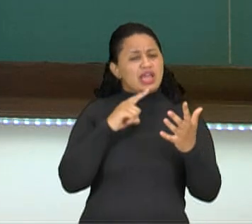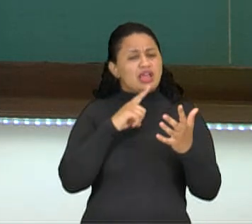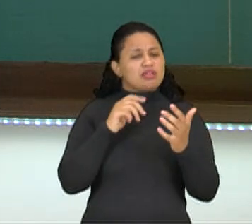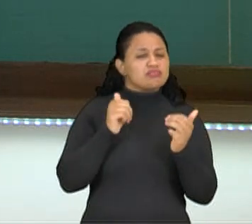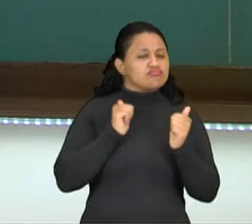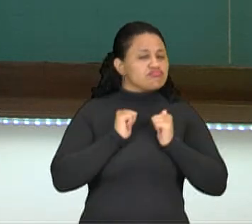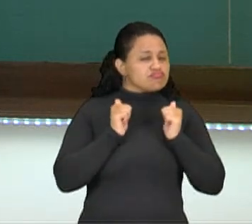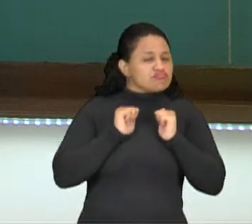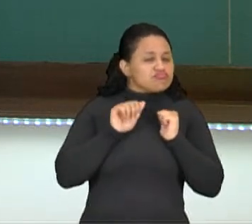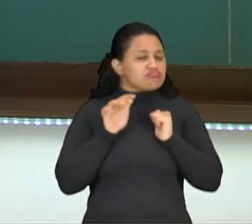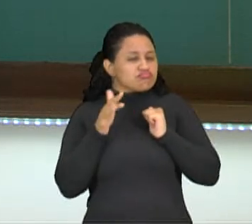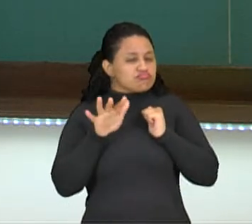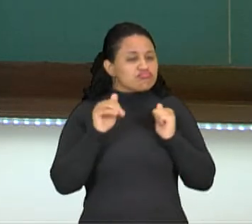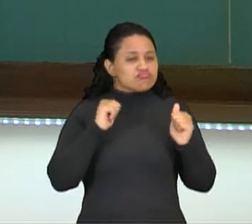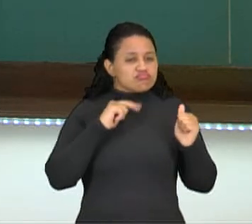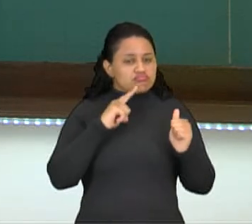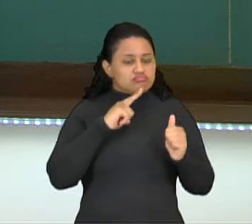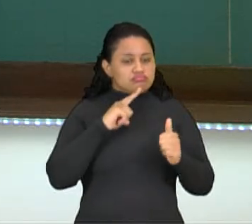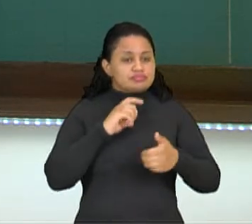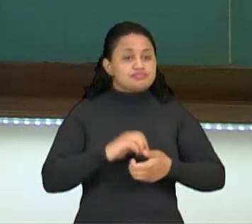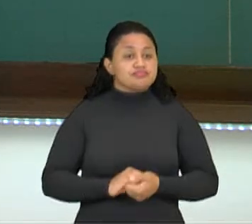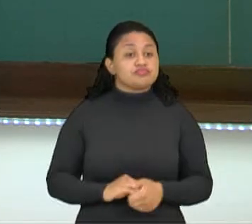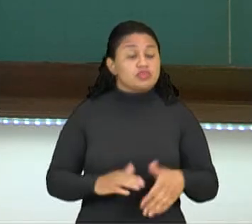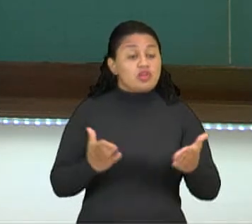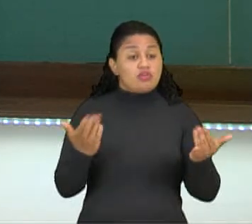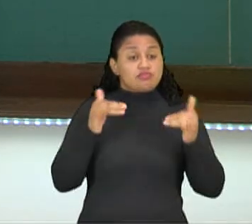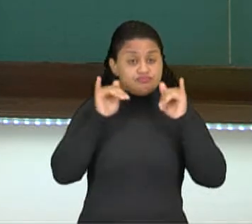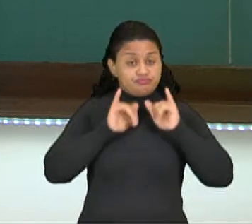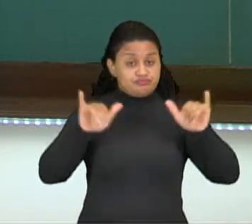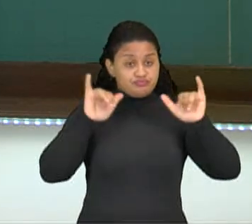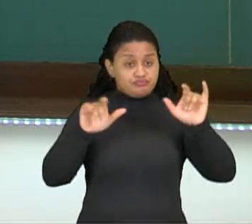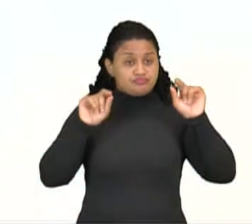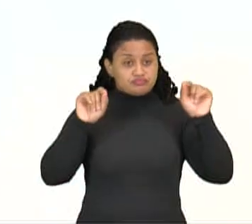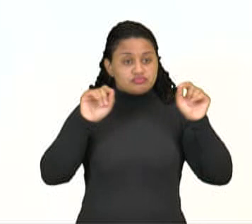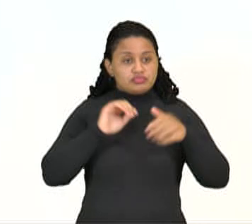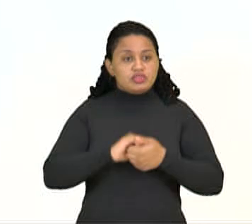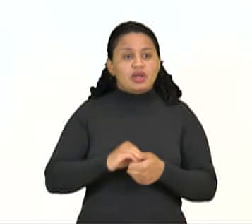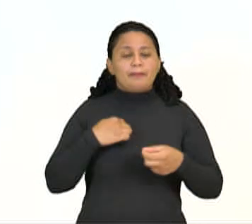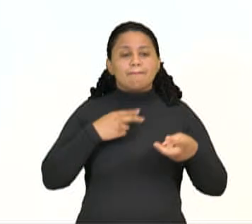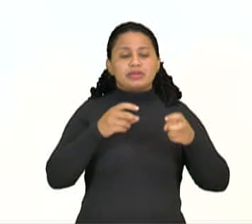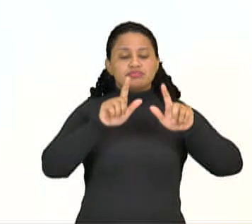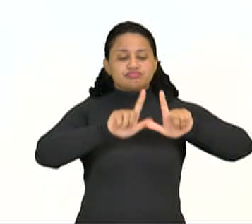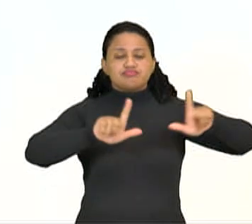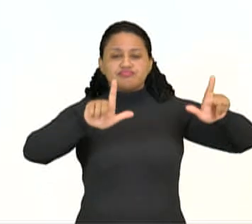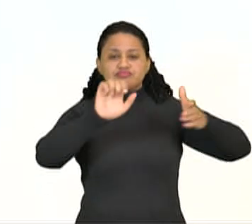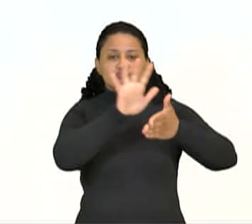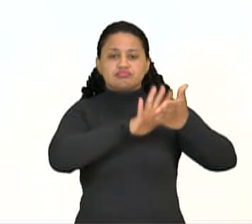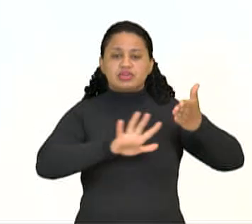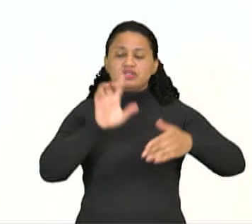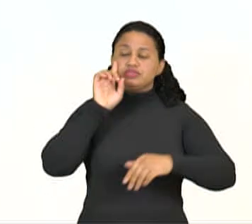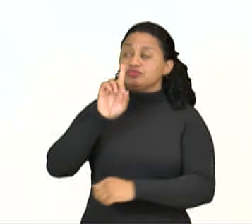parcialidade, né? Vamos lá então para a nossa notícia? Olha essa imagem.